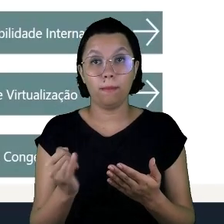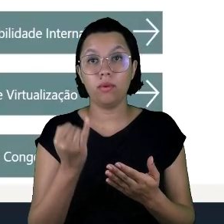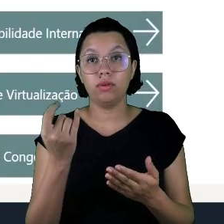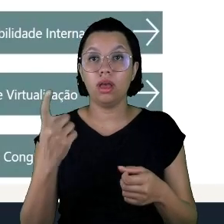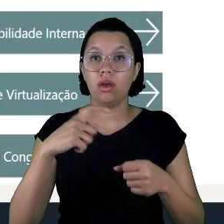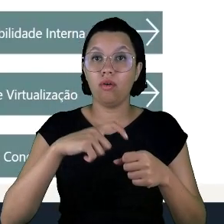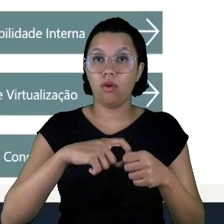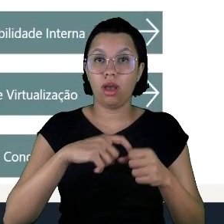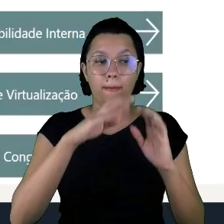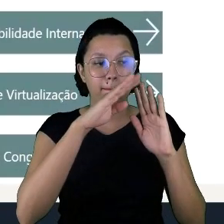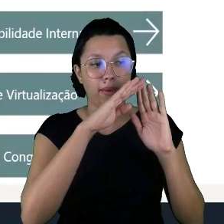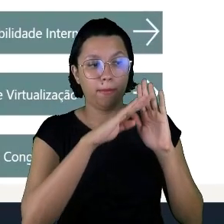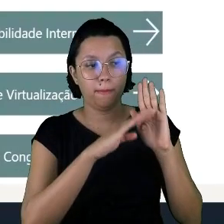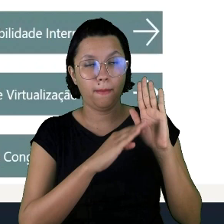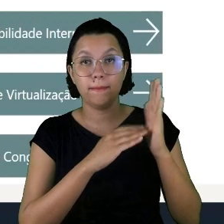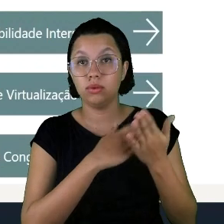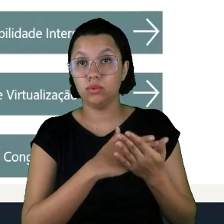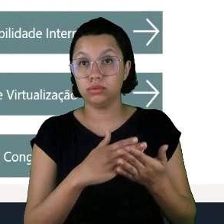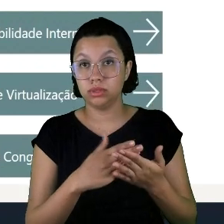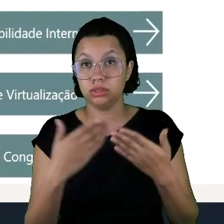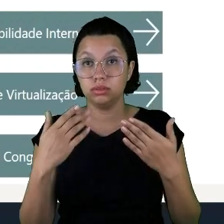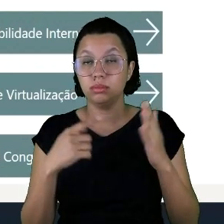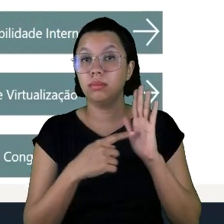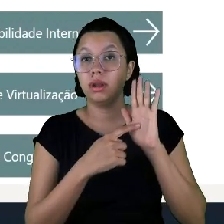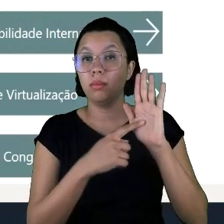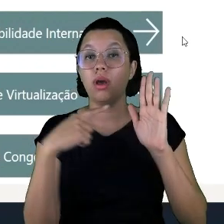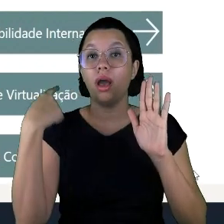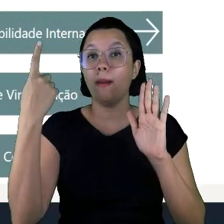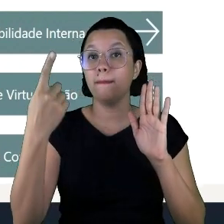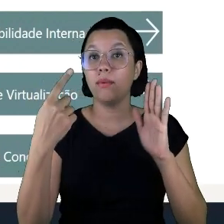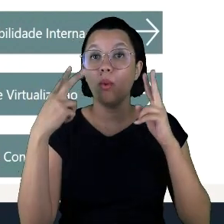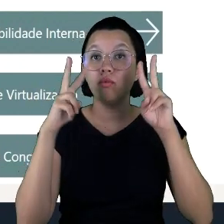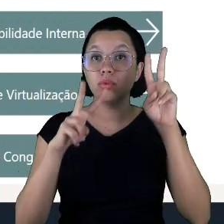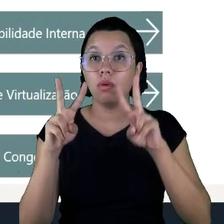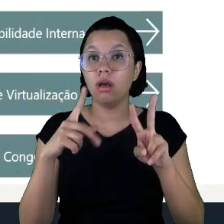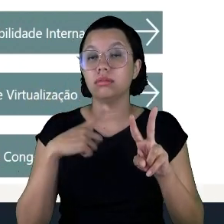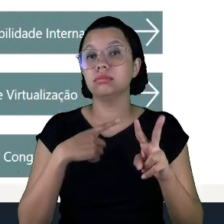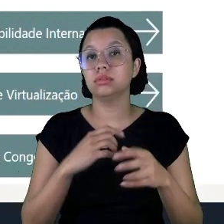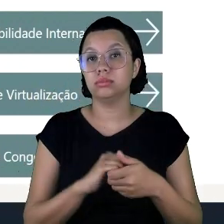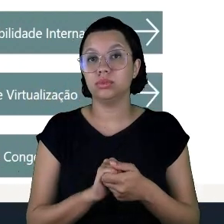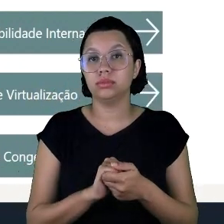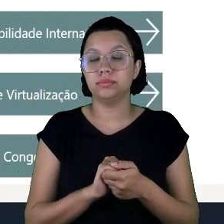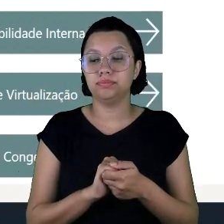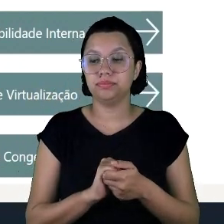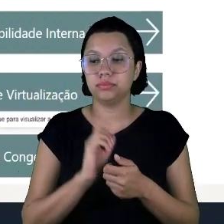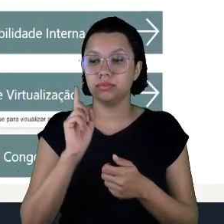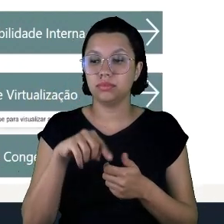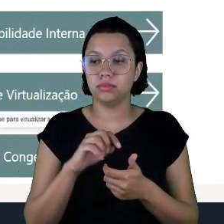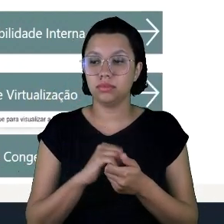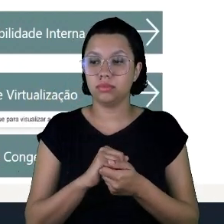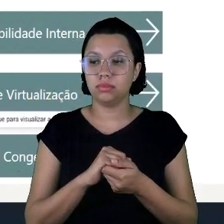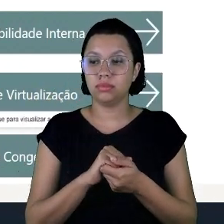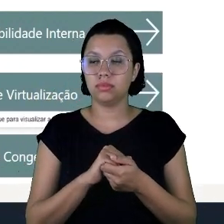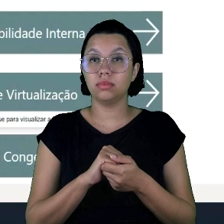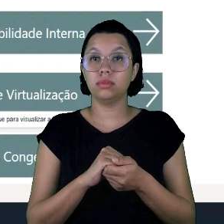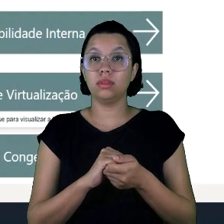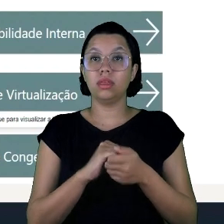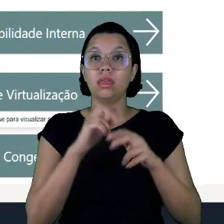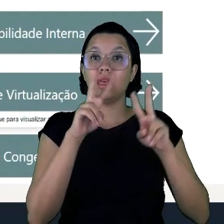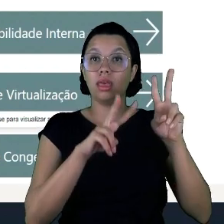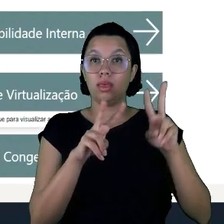vou aproveitar para voltar aqui para o sumário para mostrar para vocês as próximas visualizações que nós temos, que